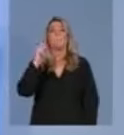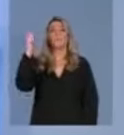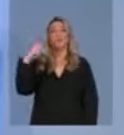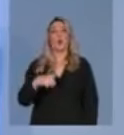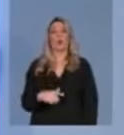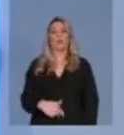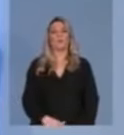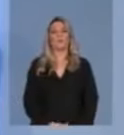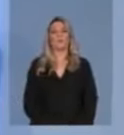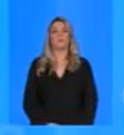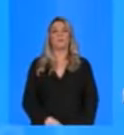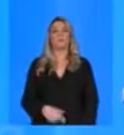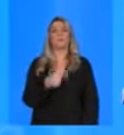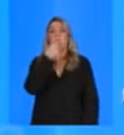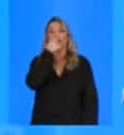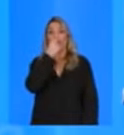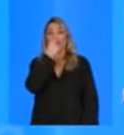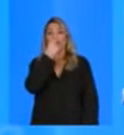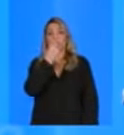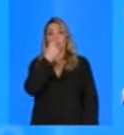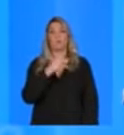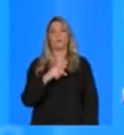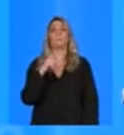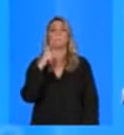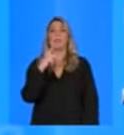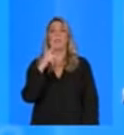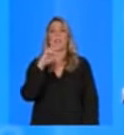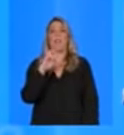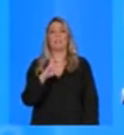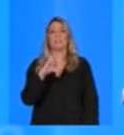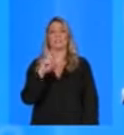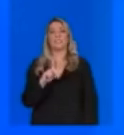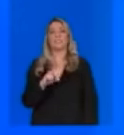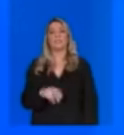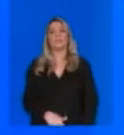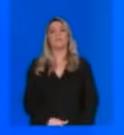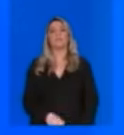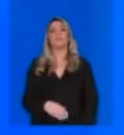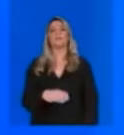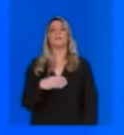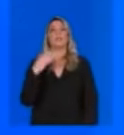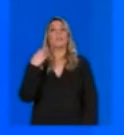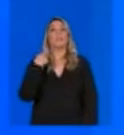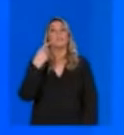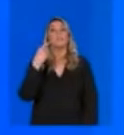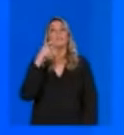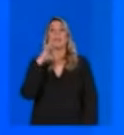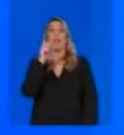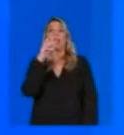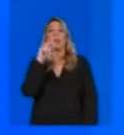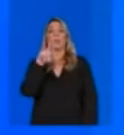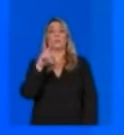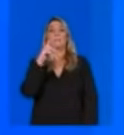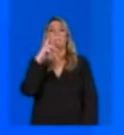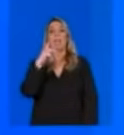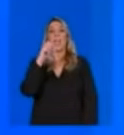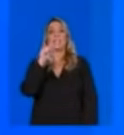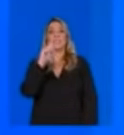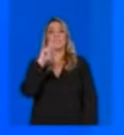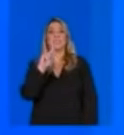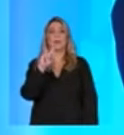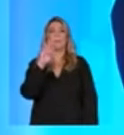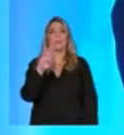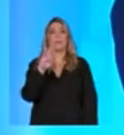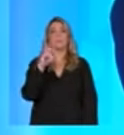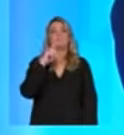PSOL índio da Costa do PSD Carlos Roberto Osório do PSDB e Marcelo